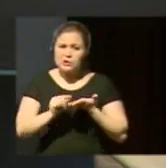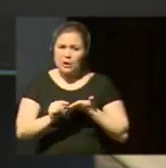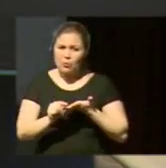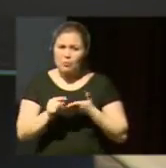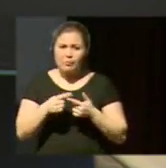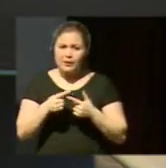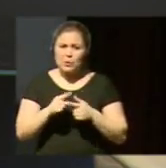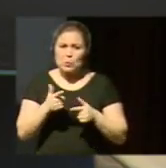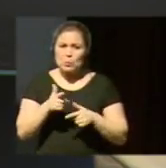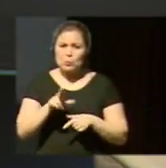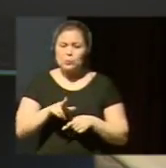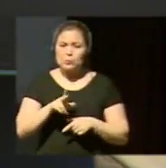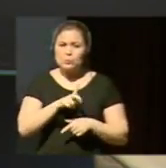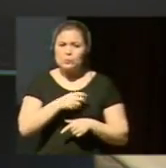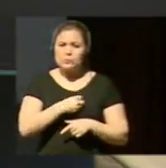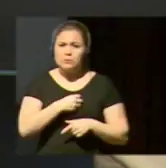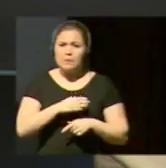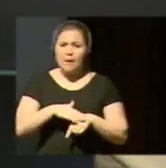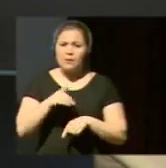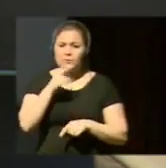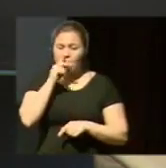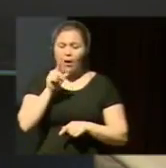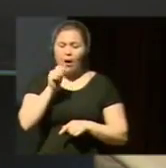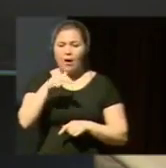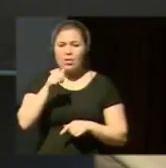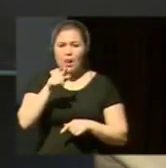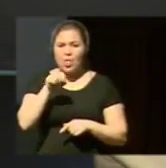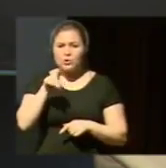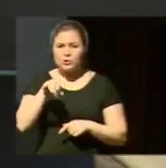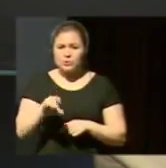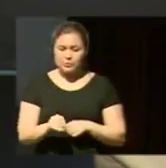E não existe mais o procedimento analógico.